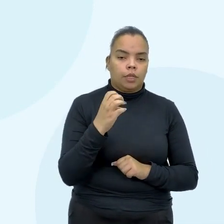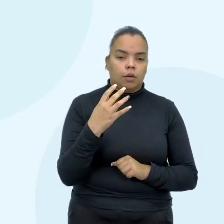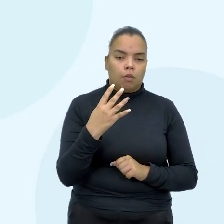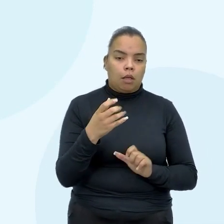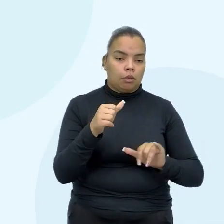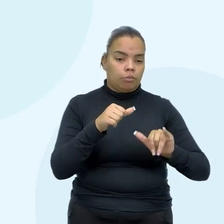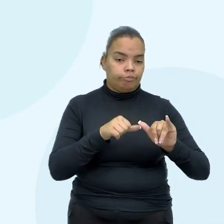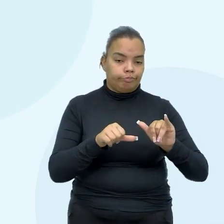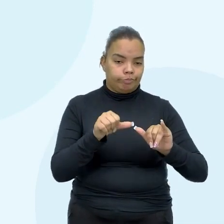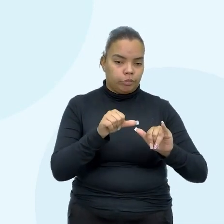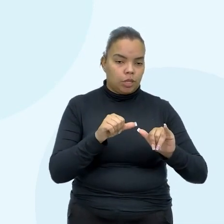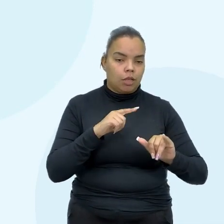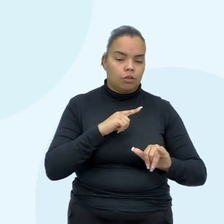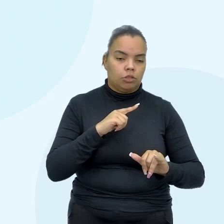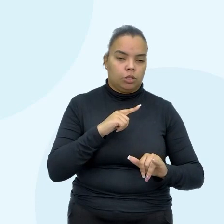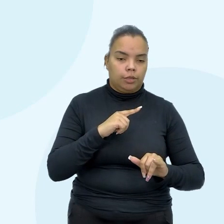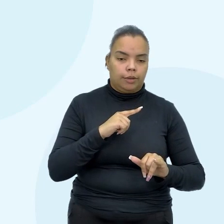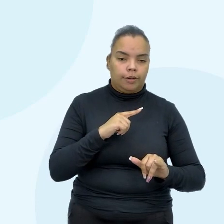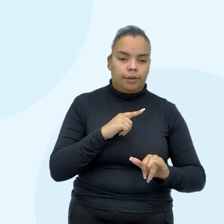né?